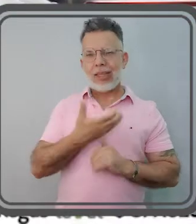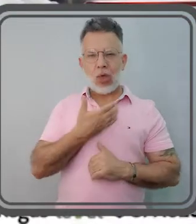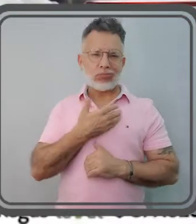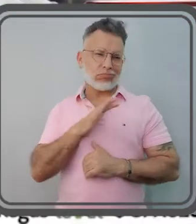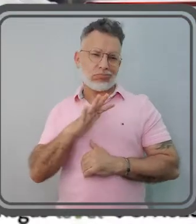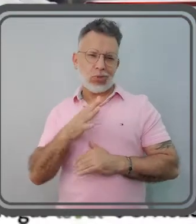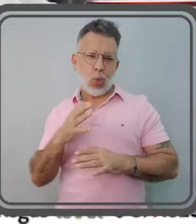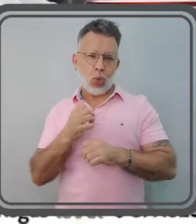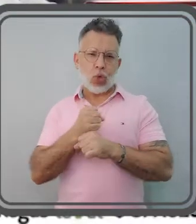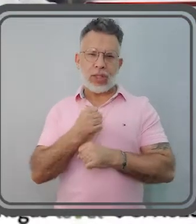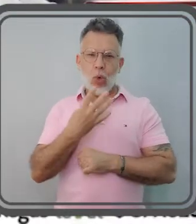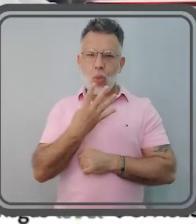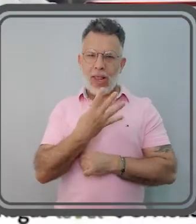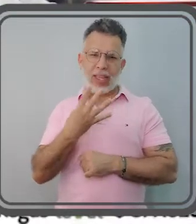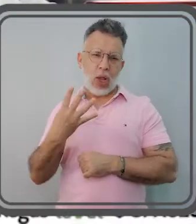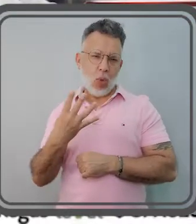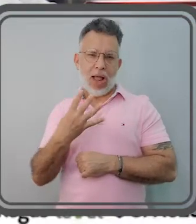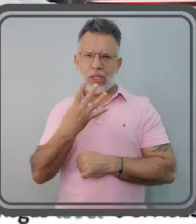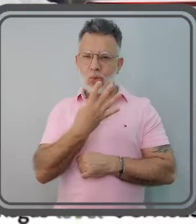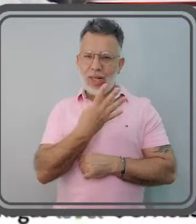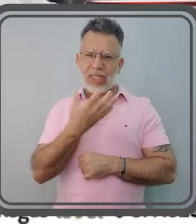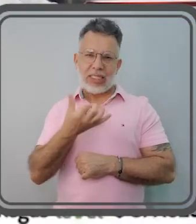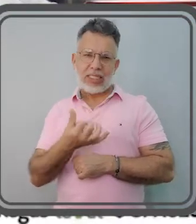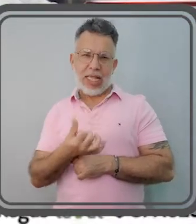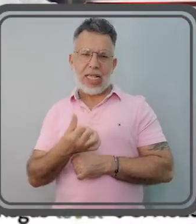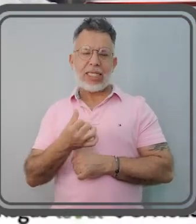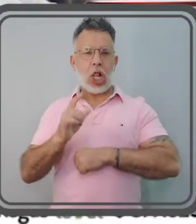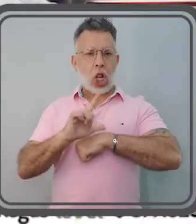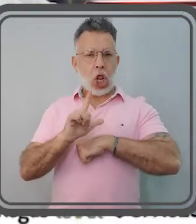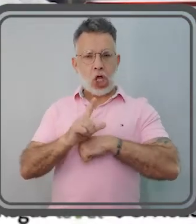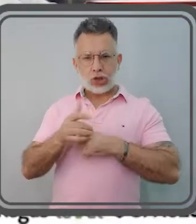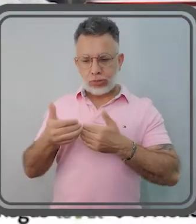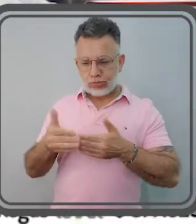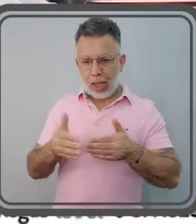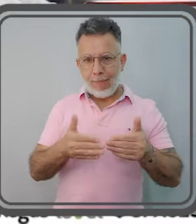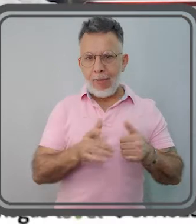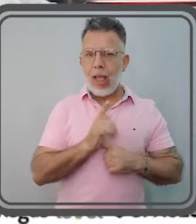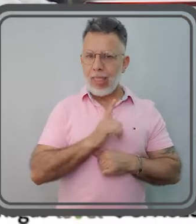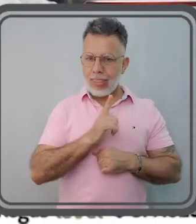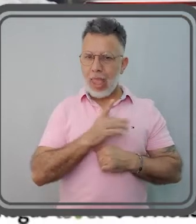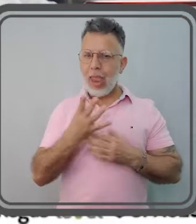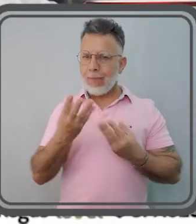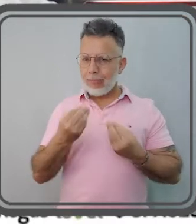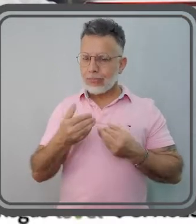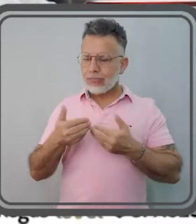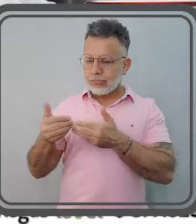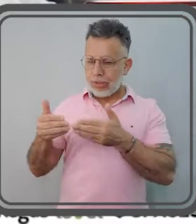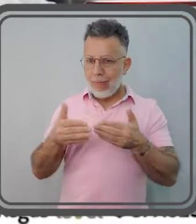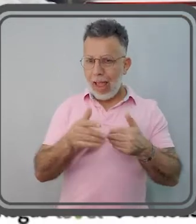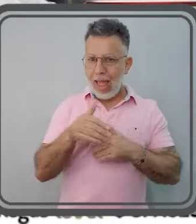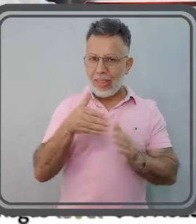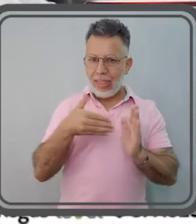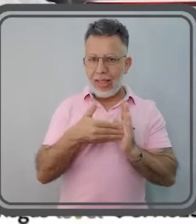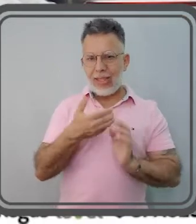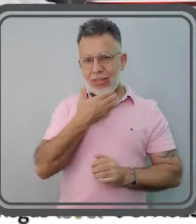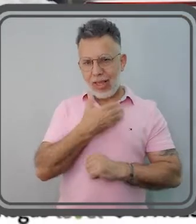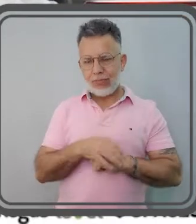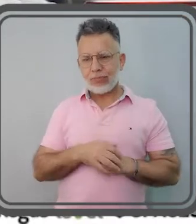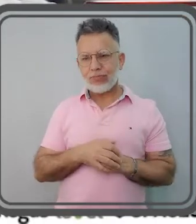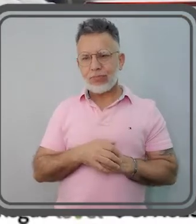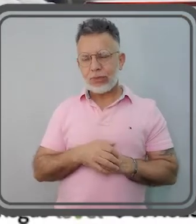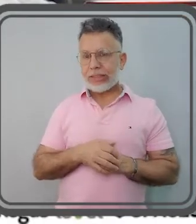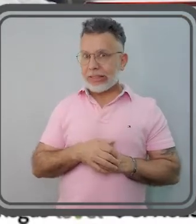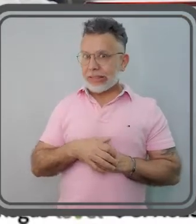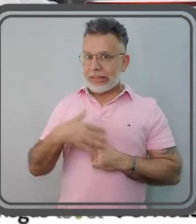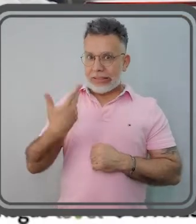inauguradas. A gente tem bastante inauguração até dezembro ainda, né? Tá corrido pra caramba esses últimos 3 meses do ano aí, porque o brasileiro deixa tudo pra